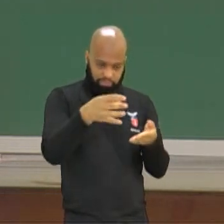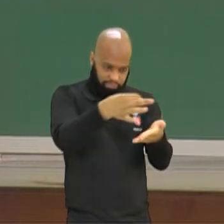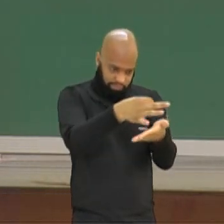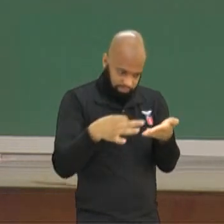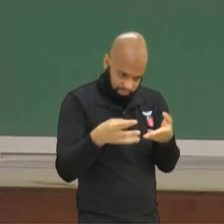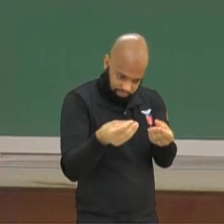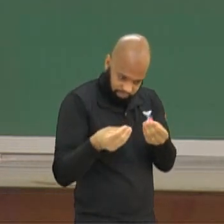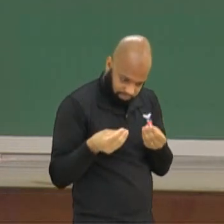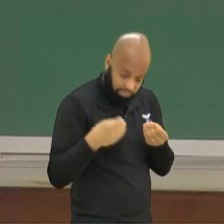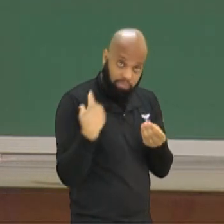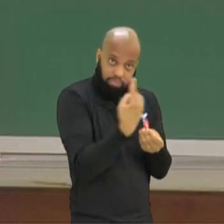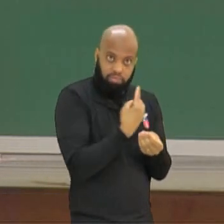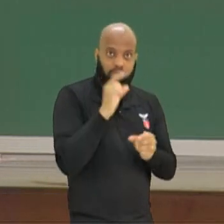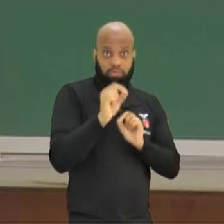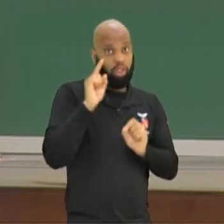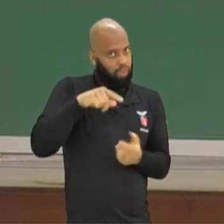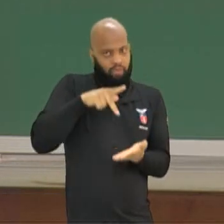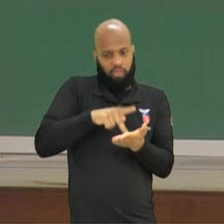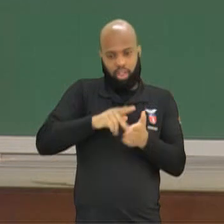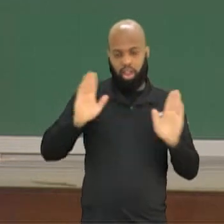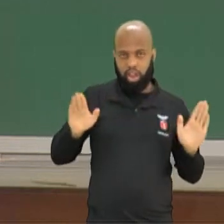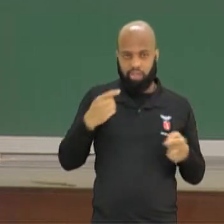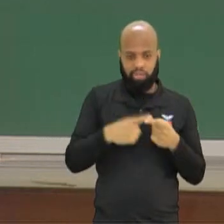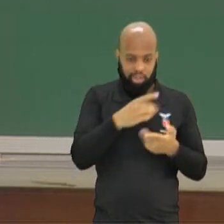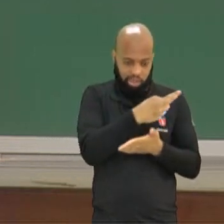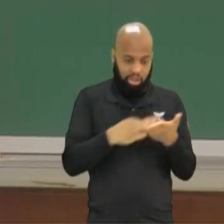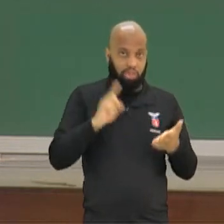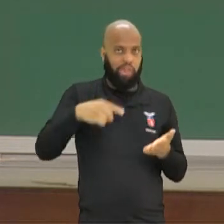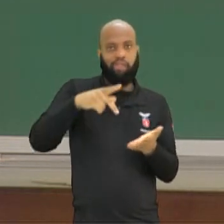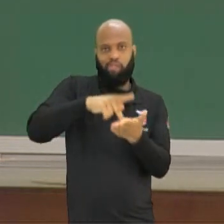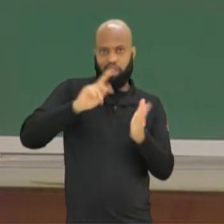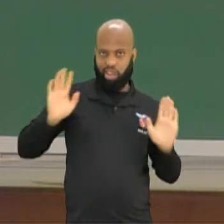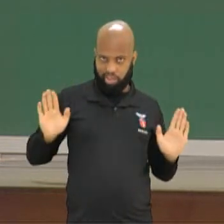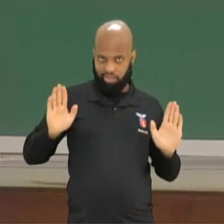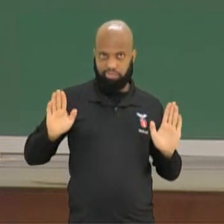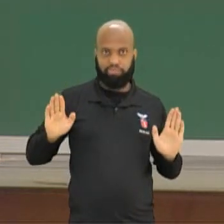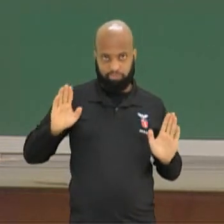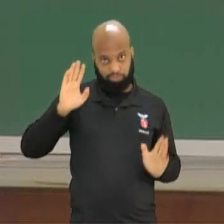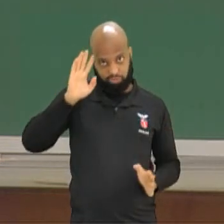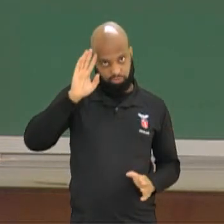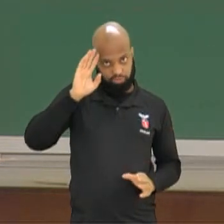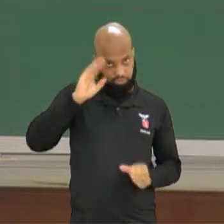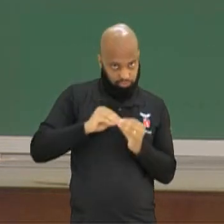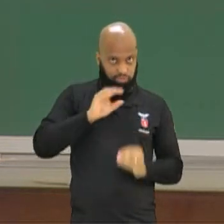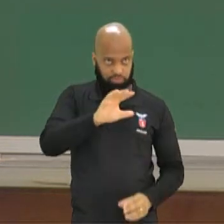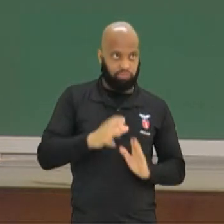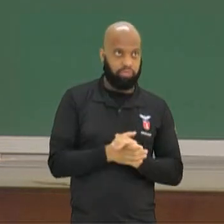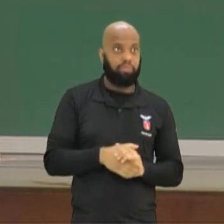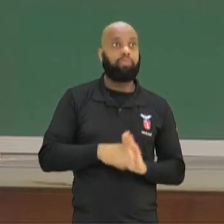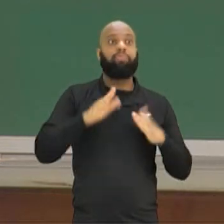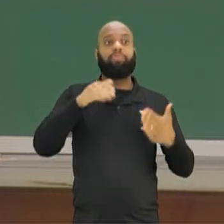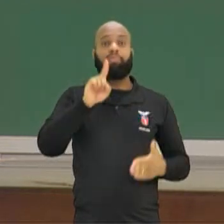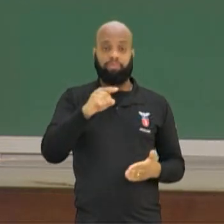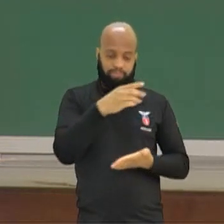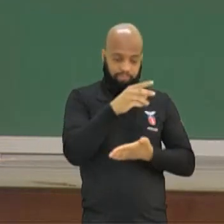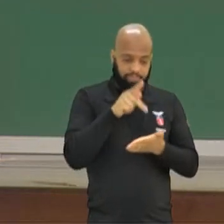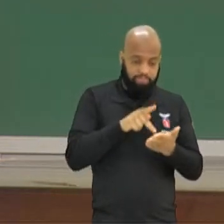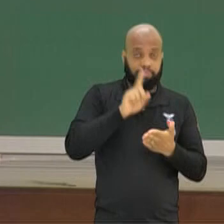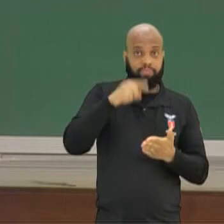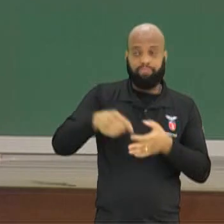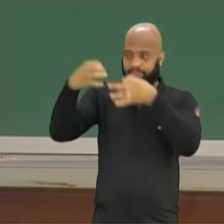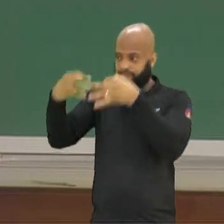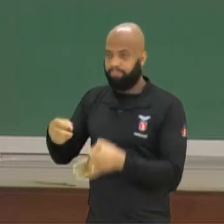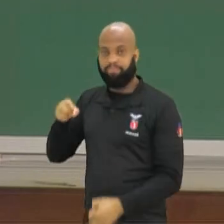texto, para nós se torna a verdade. O texto para a gente é a verdade. E essa verdade se torna correta. Se eu trabalhar o